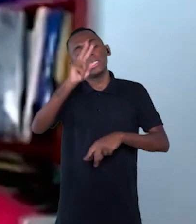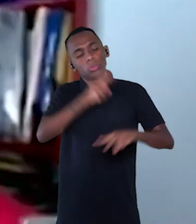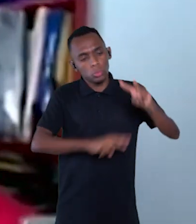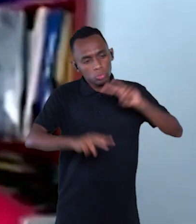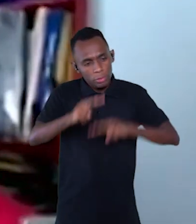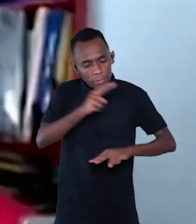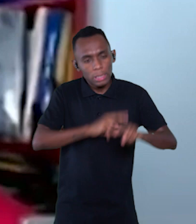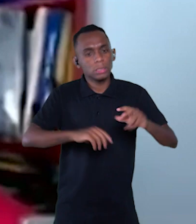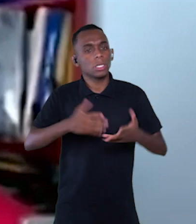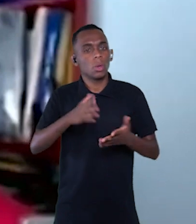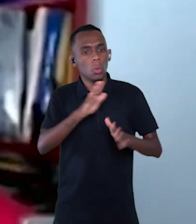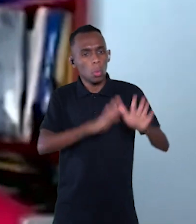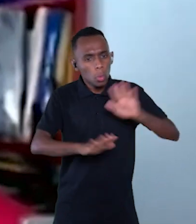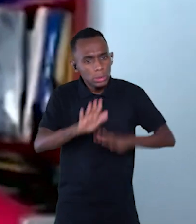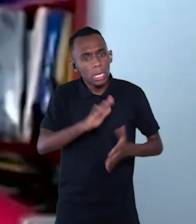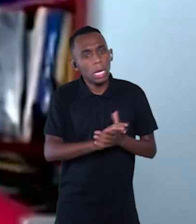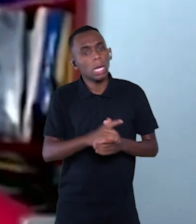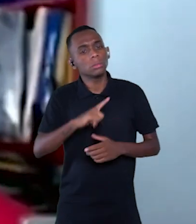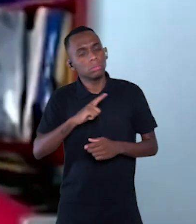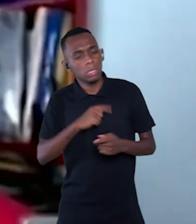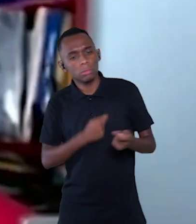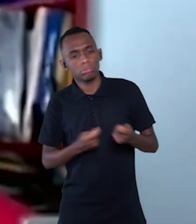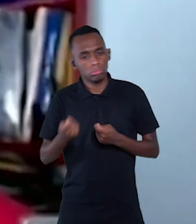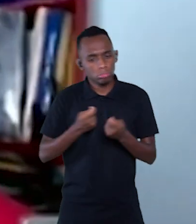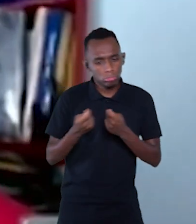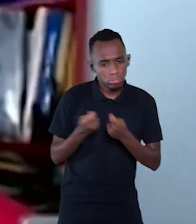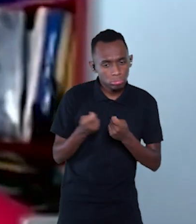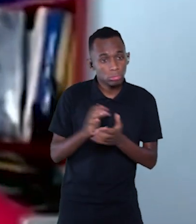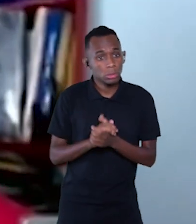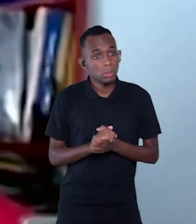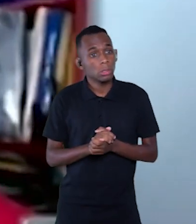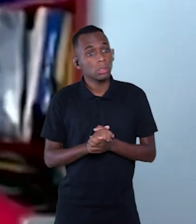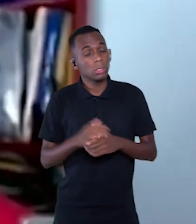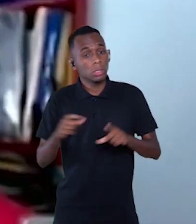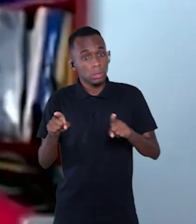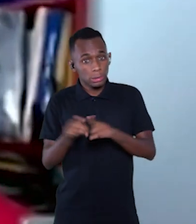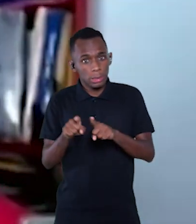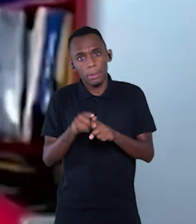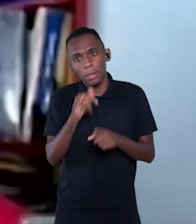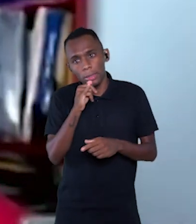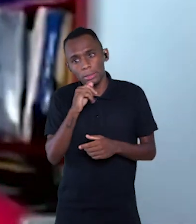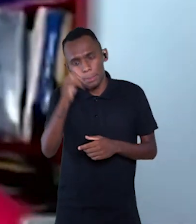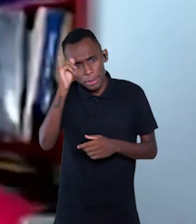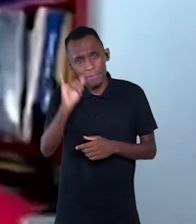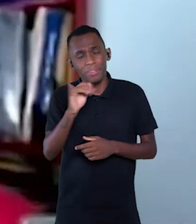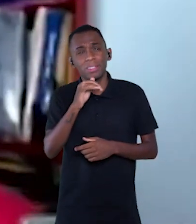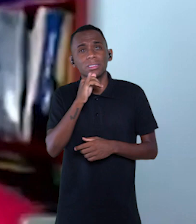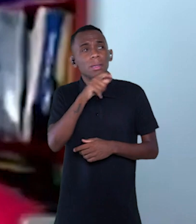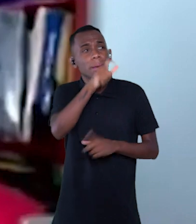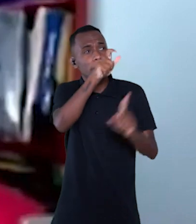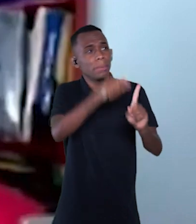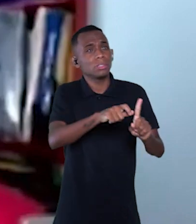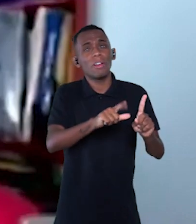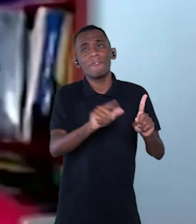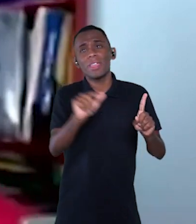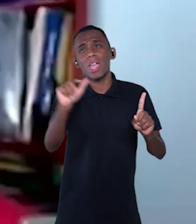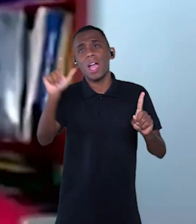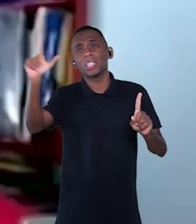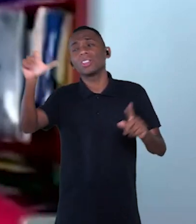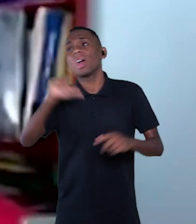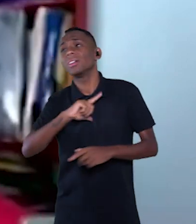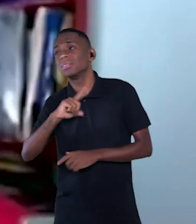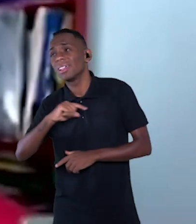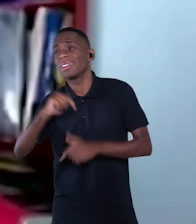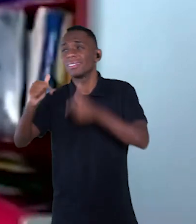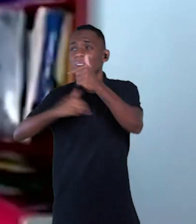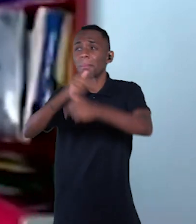recurso, o que é super interessante, porque gera economia, custo-efetividade, economiza o paciente de, às vezes, ter que viajar para uma cidade onde esse